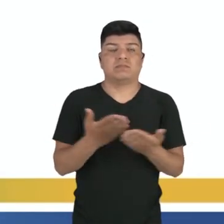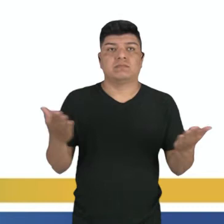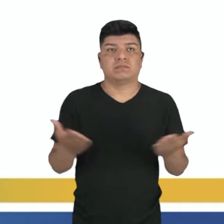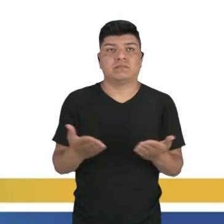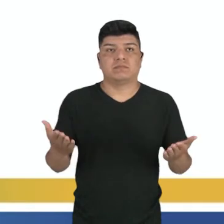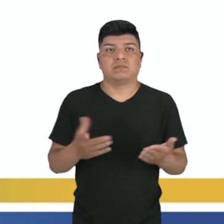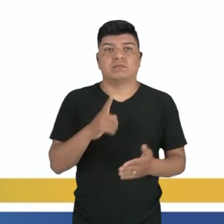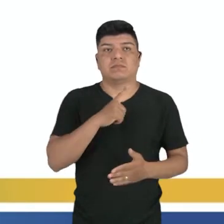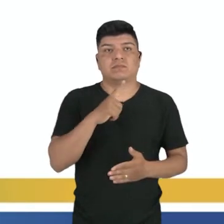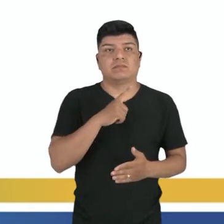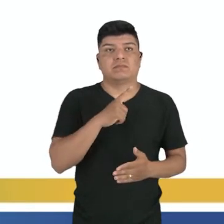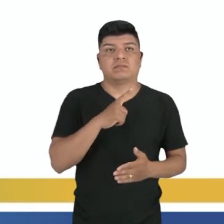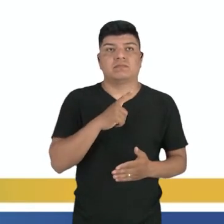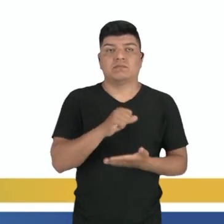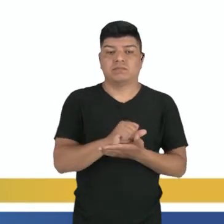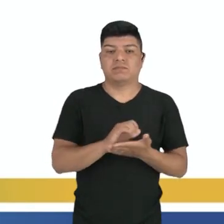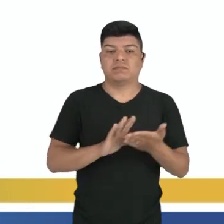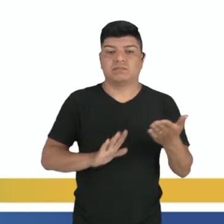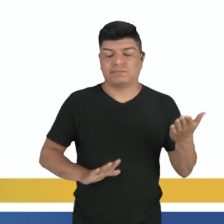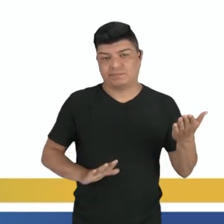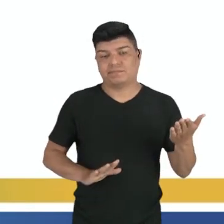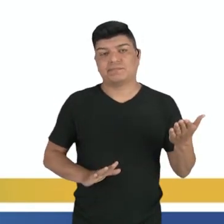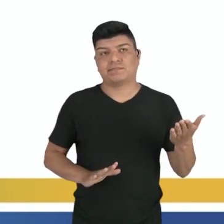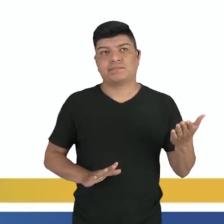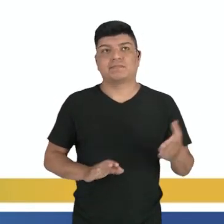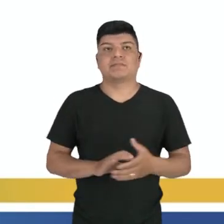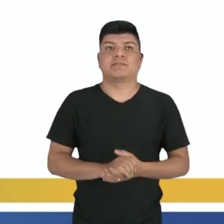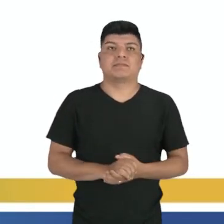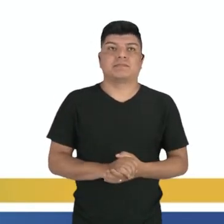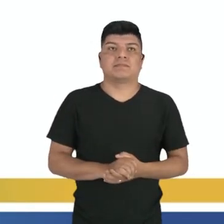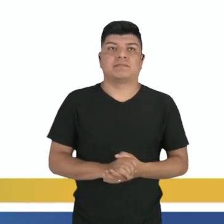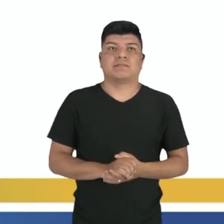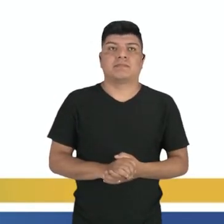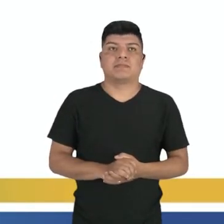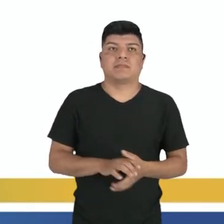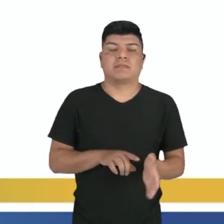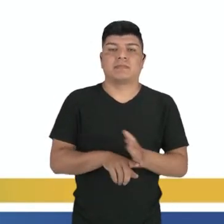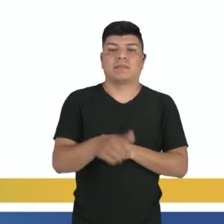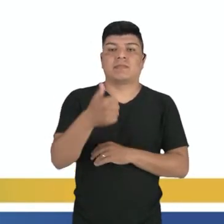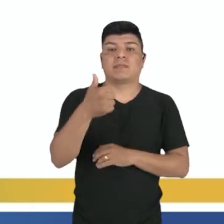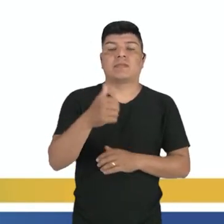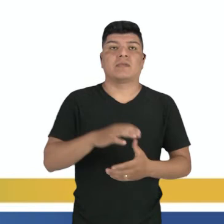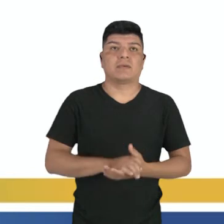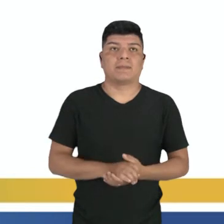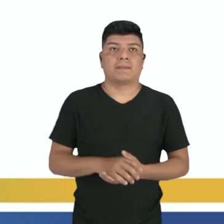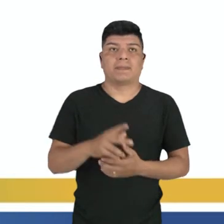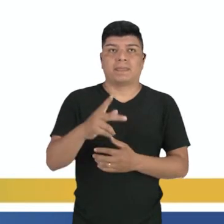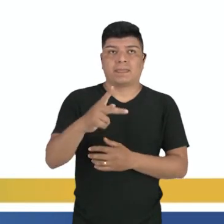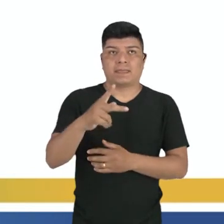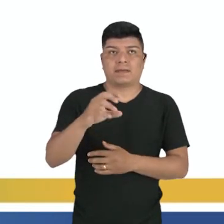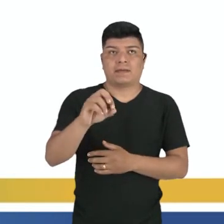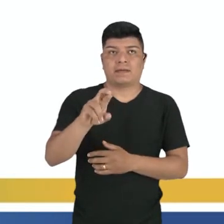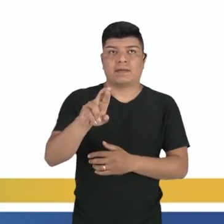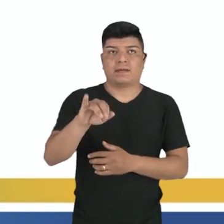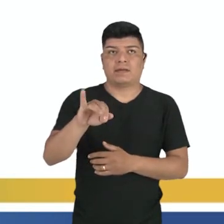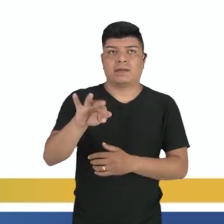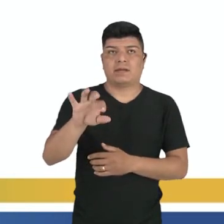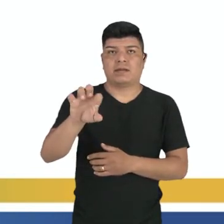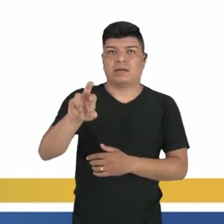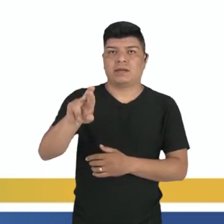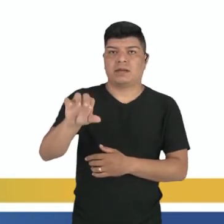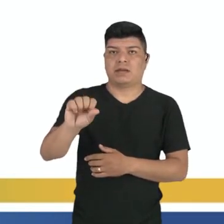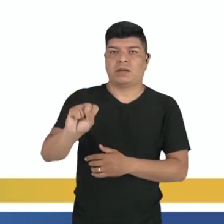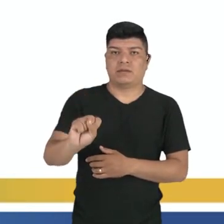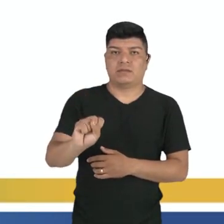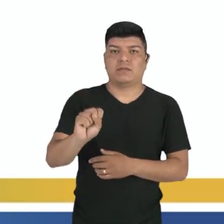hoje, nós temos aí o nosso exercitando. Na nossa questão 1, nós temos aí: os poríferos são animais também